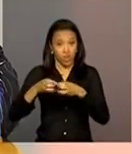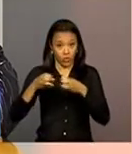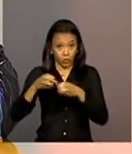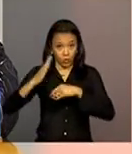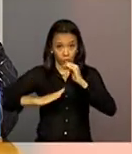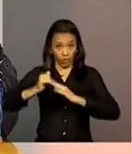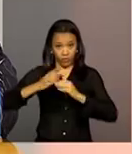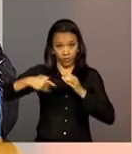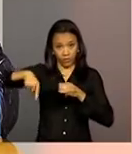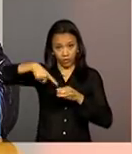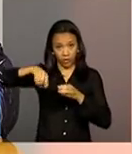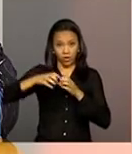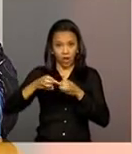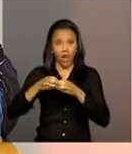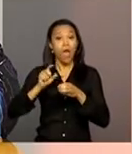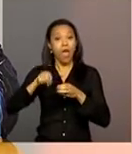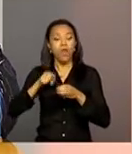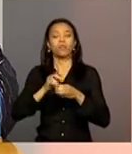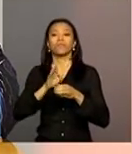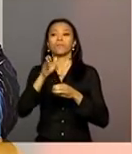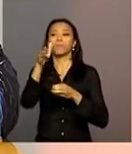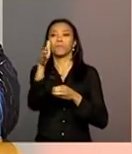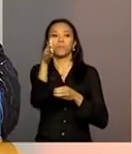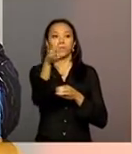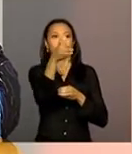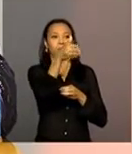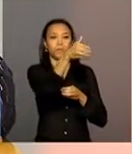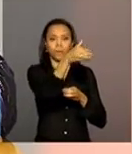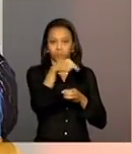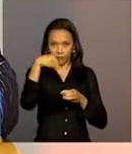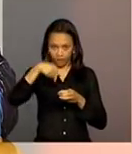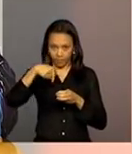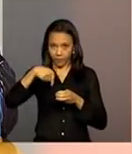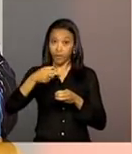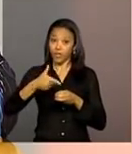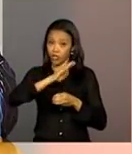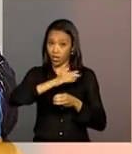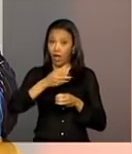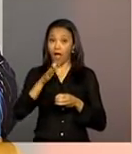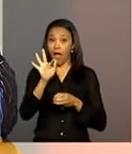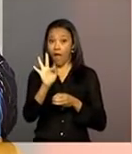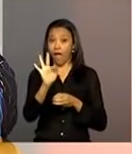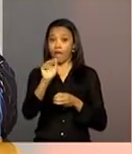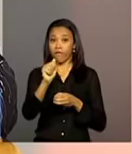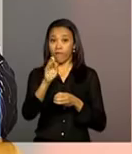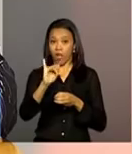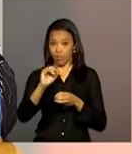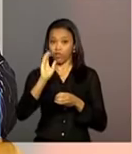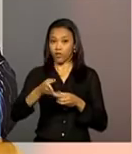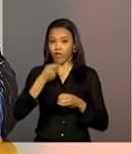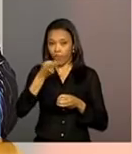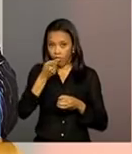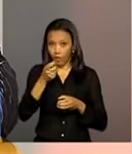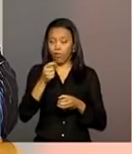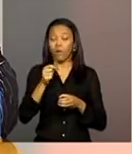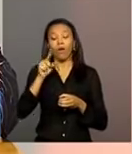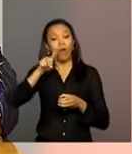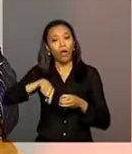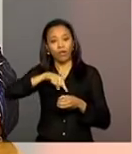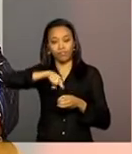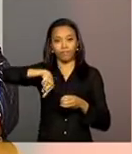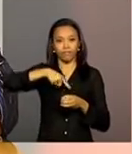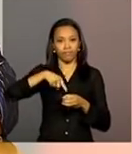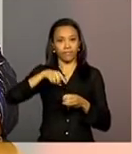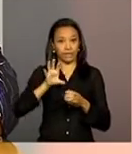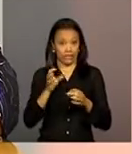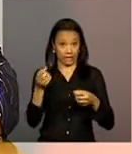é equipe que se desloca que aquela equipe conforme o Fábio mencionou anteriormente ela compõe uma a